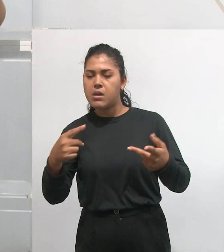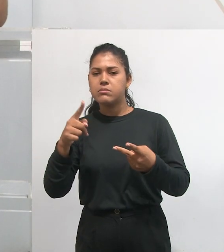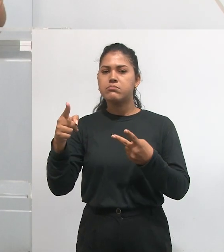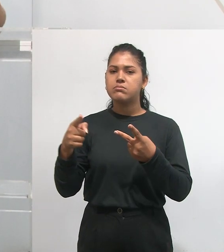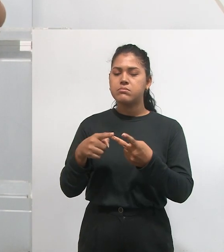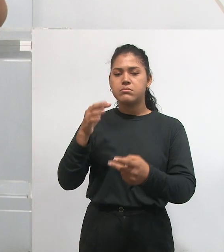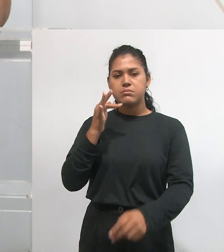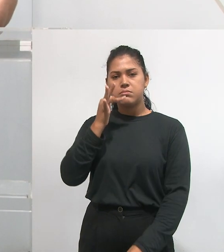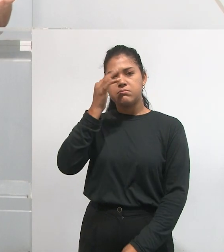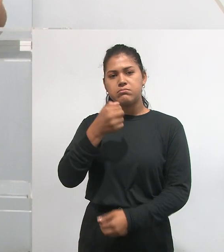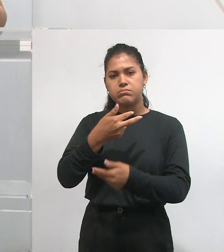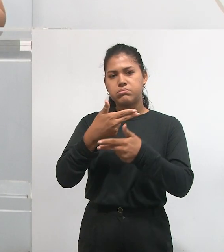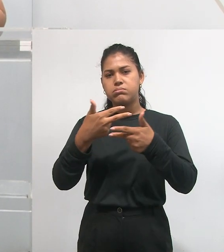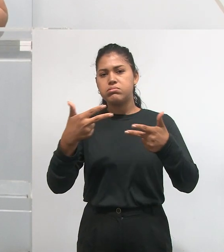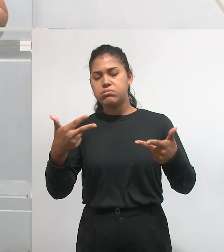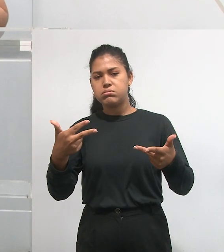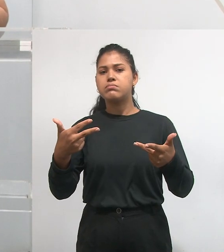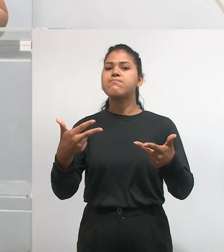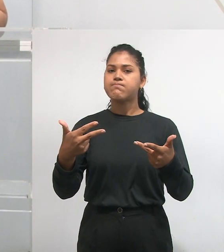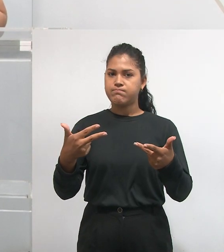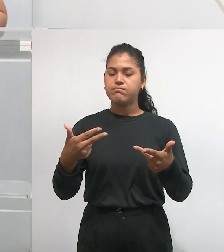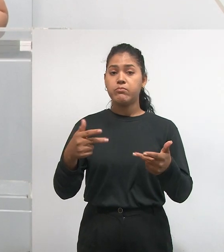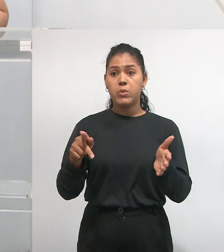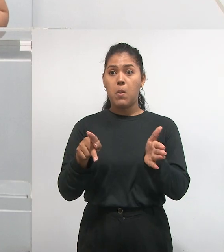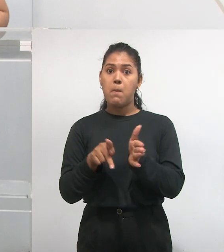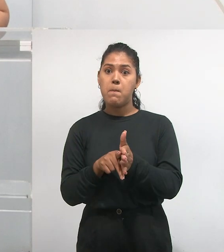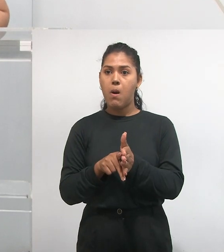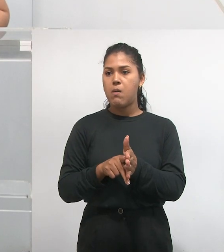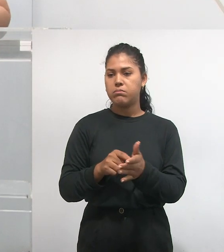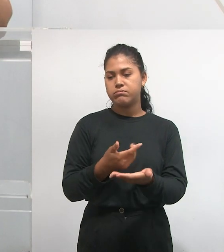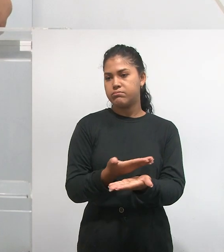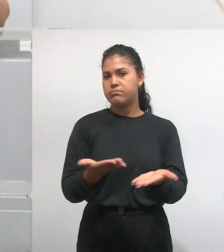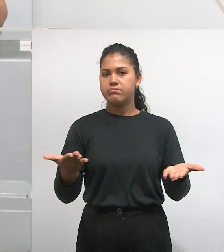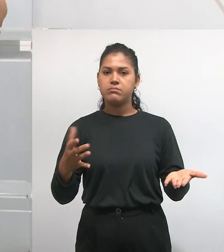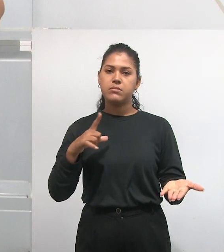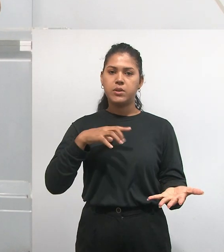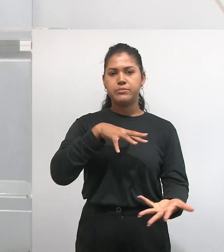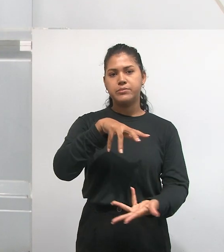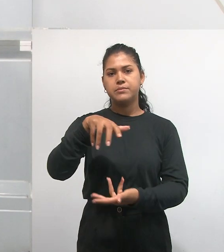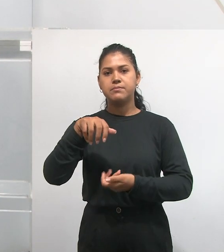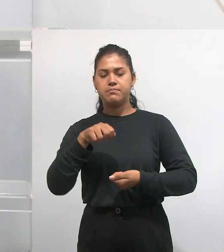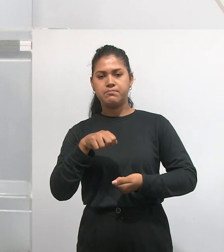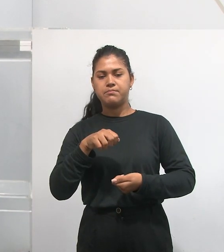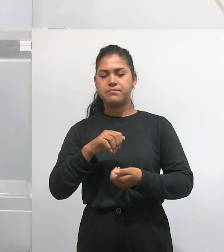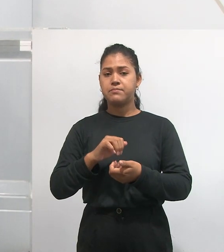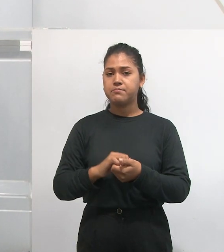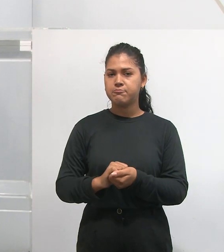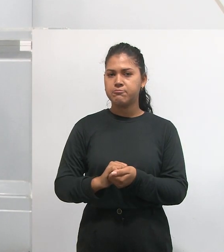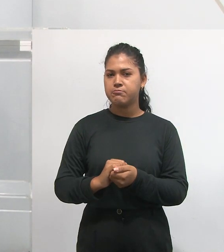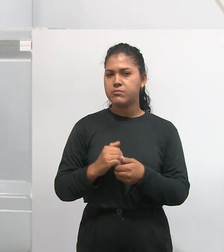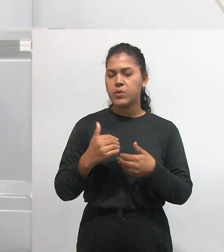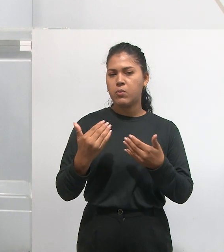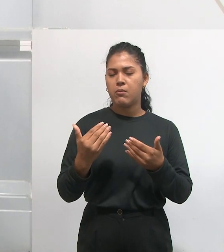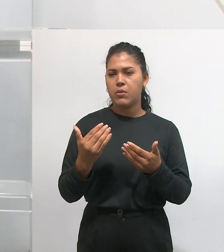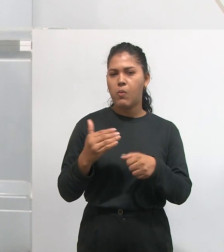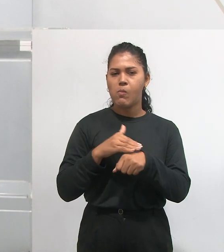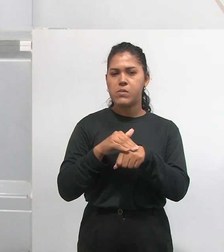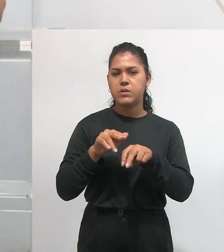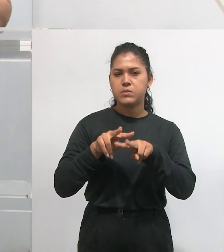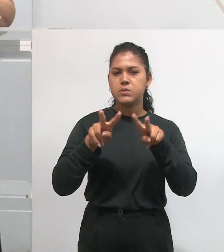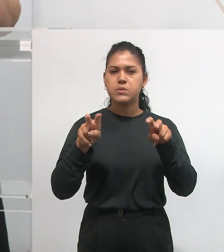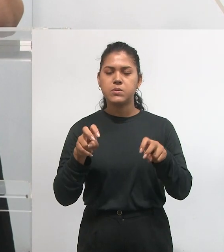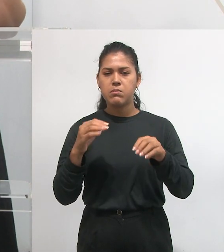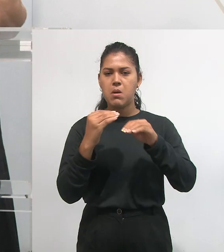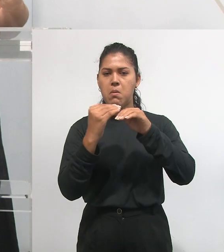também das plantas, né, que estão aí na natureza, tá certo? Quando nós falamos desse desequilíbrio ambiental, nós